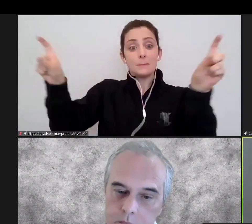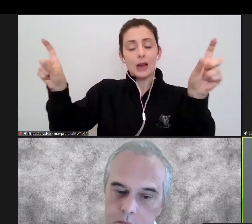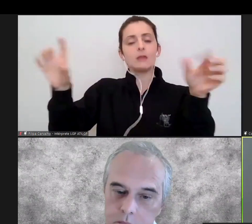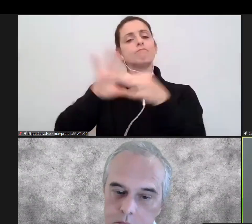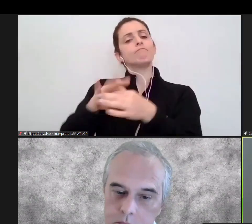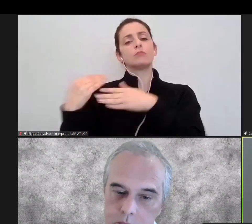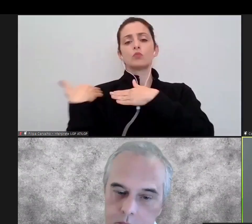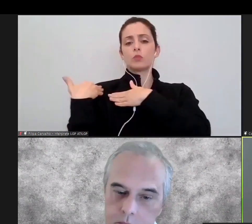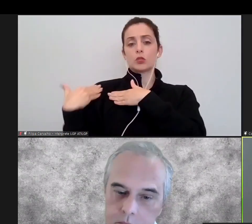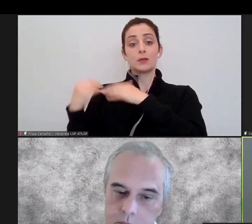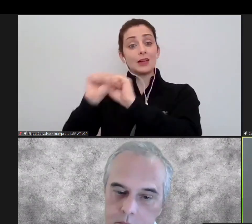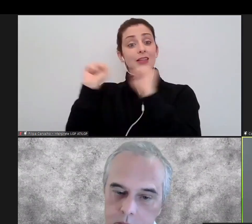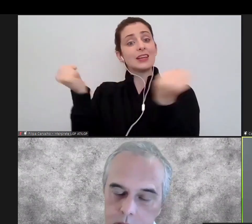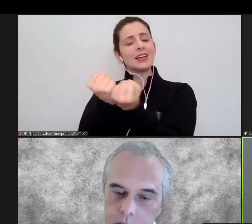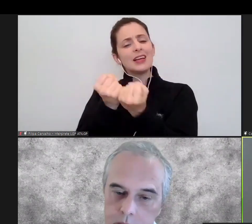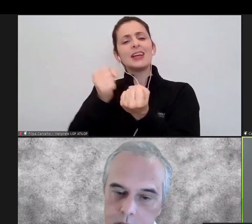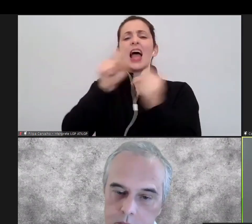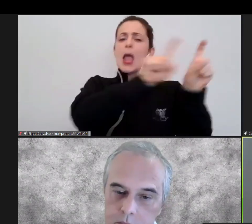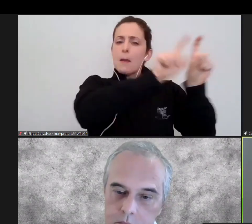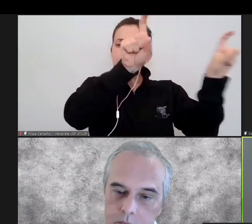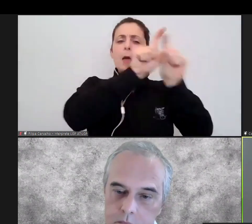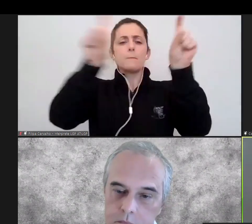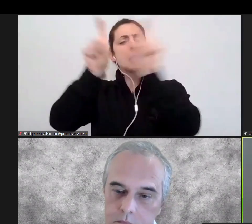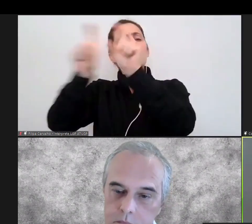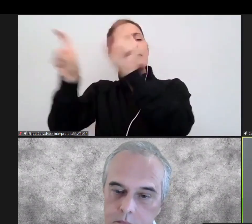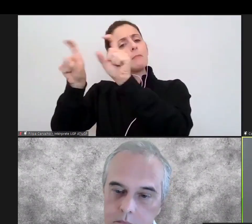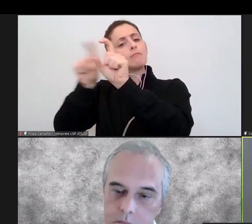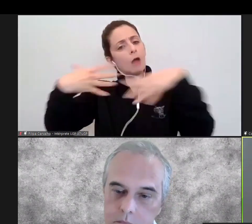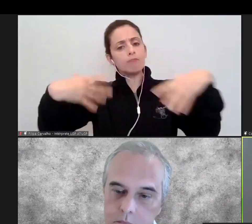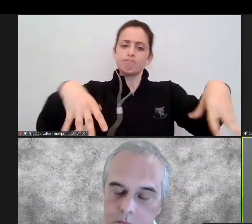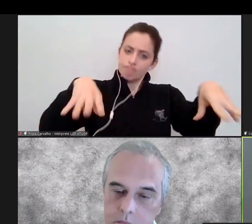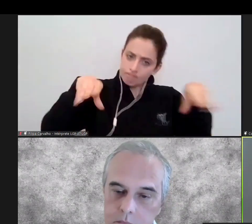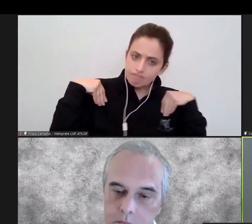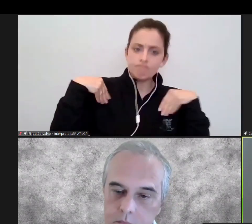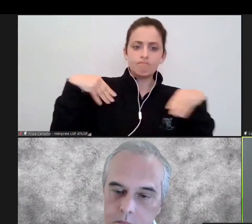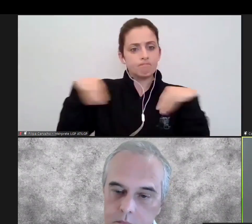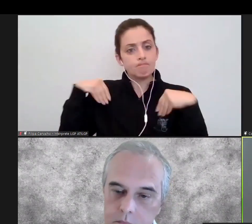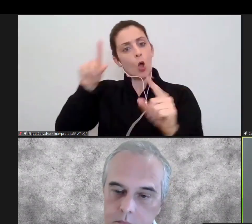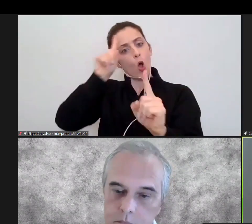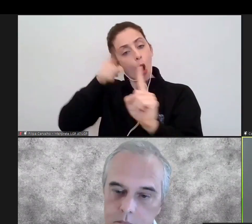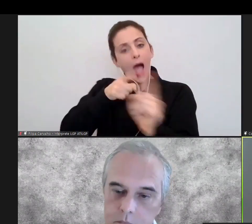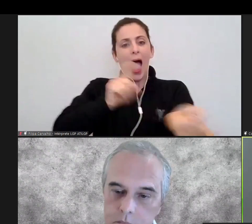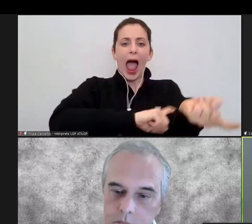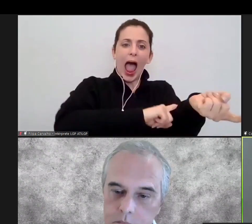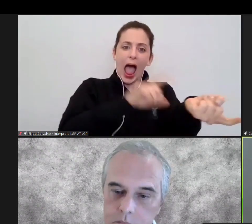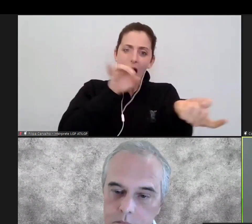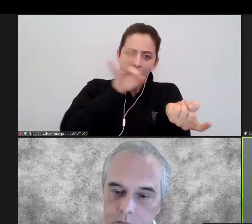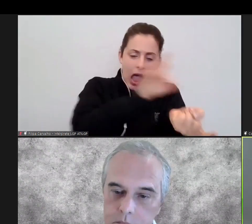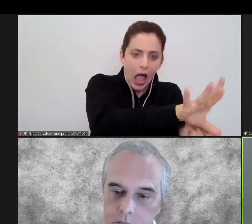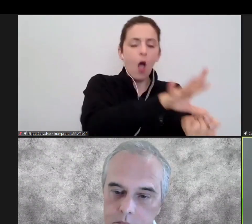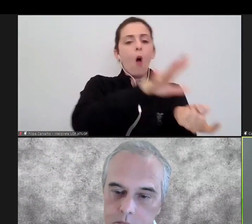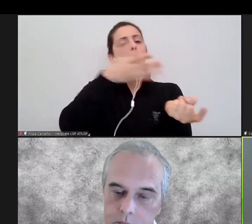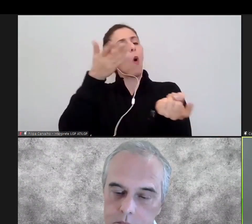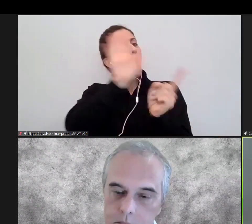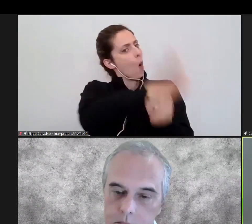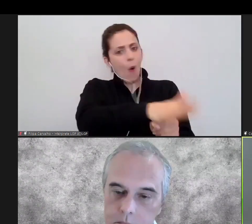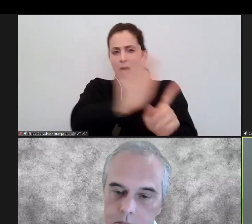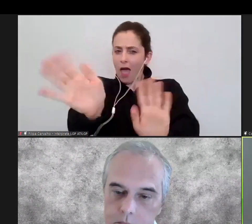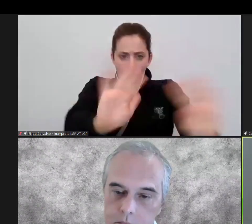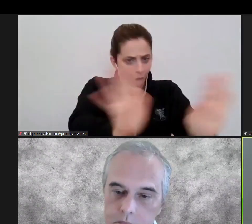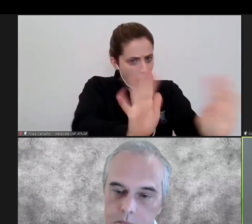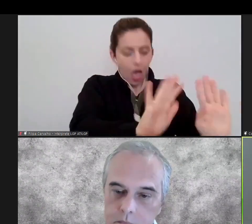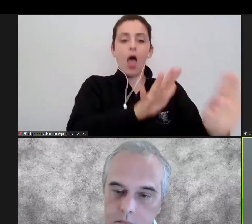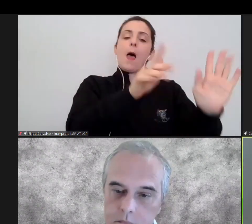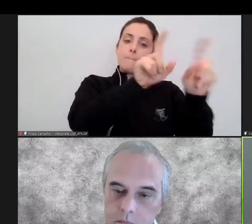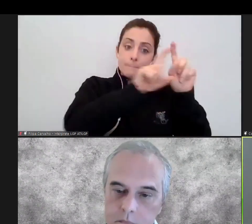responsabilidade social, mais empresas a assumir este compromisso, não é, de combater o racismo e a discriminação internamente nas suas empresas, e